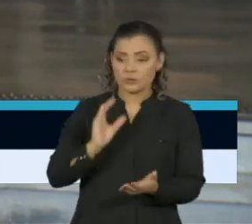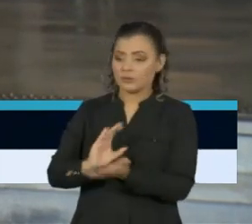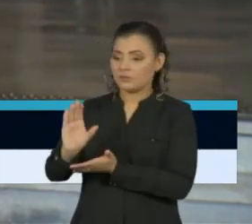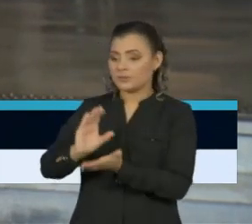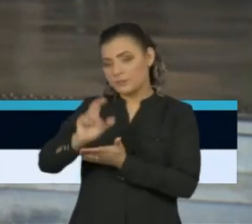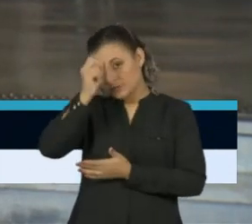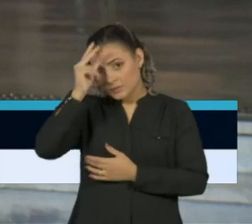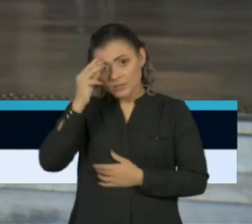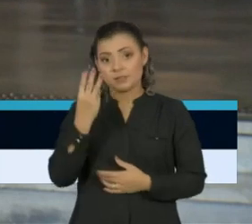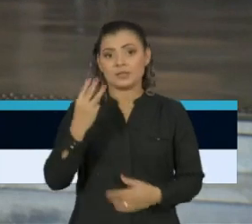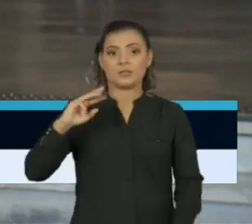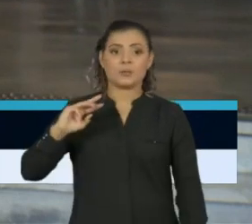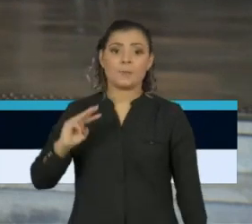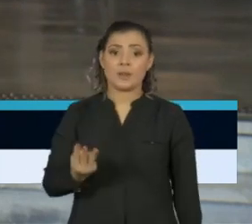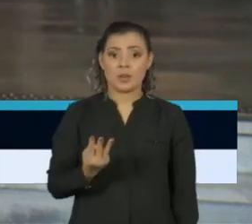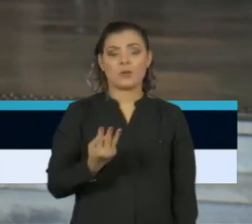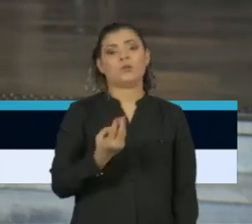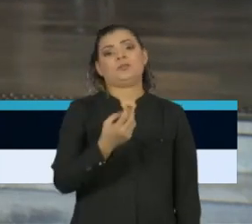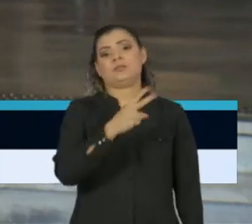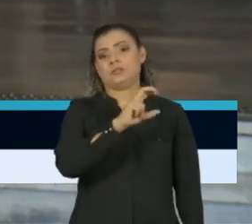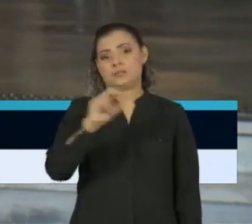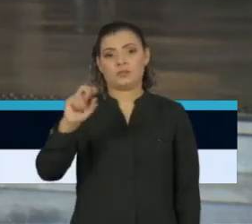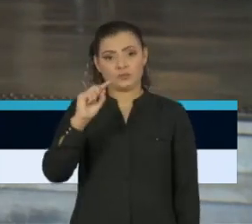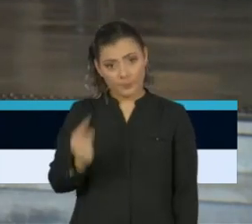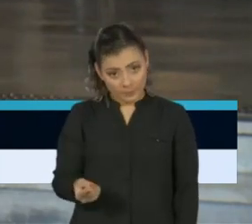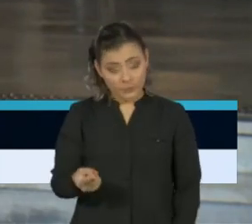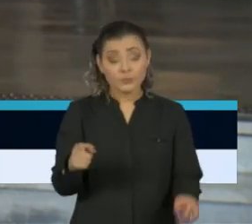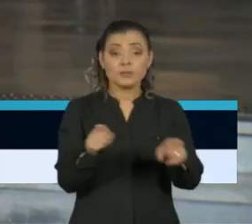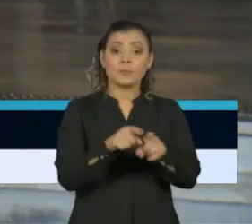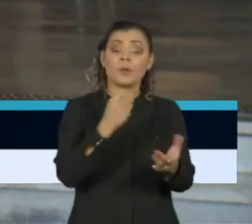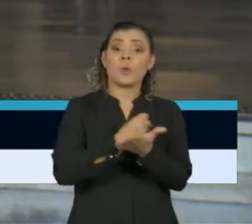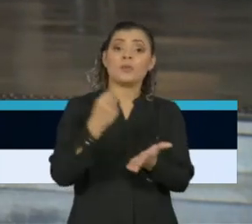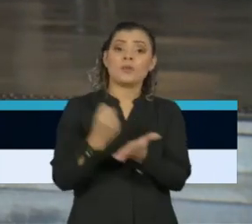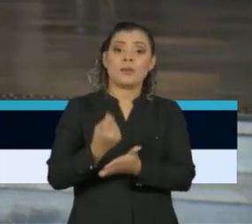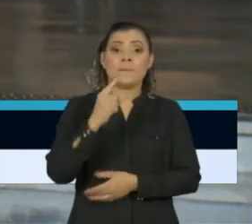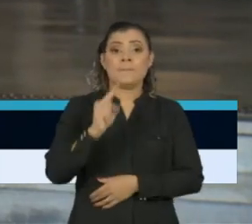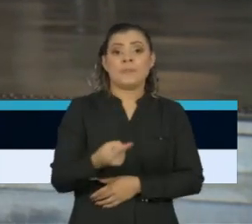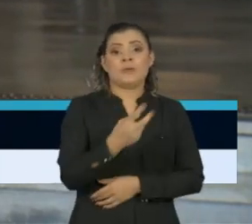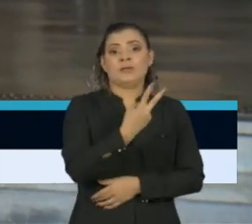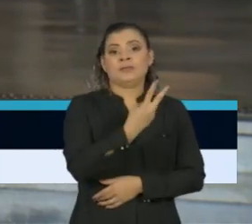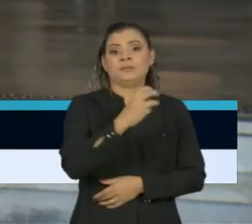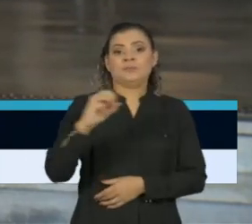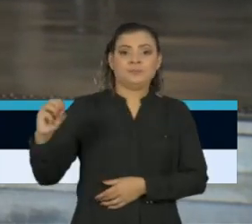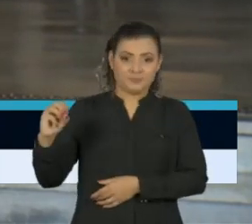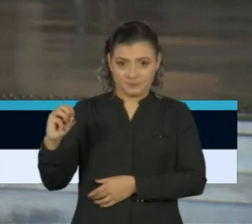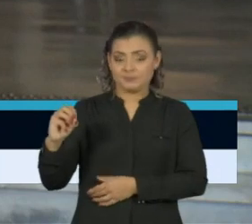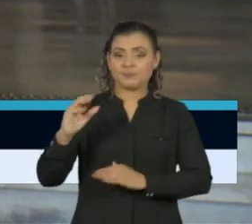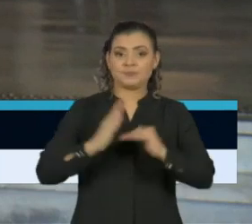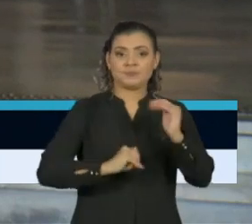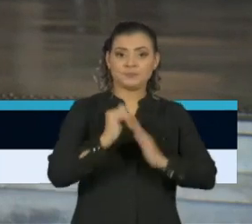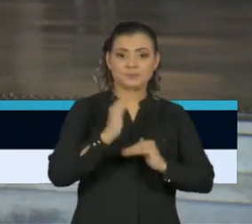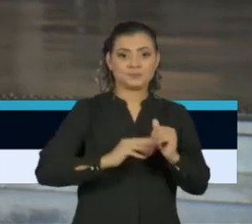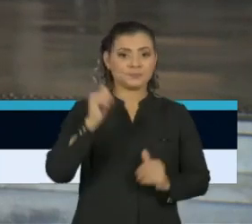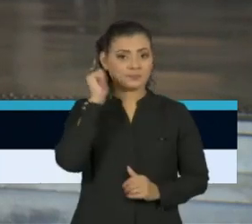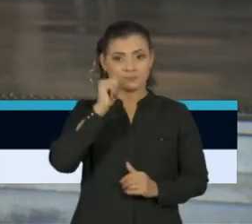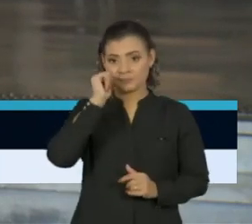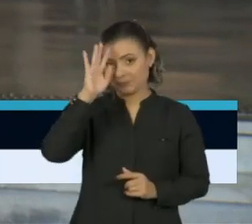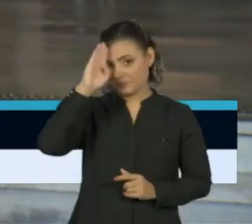mais de R$3,5 milhões e a contratação de 1.300, especialmente